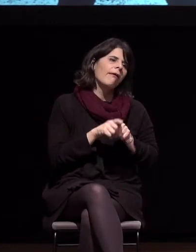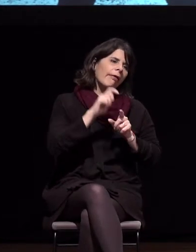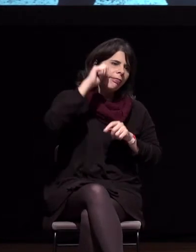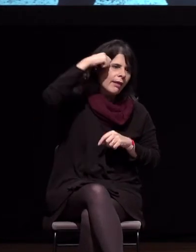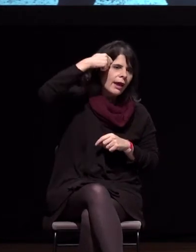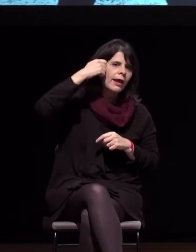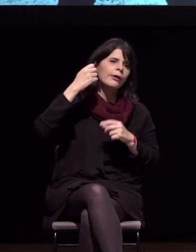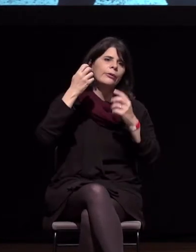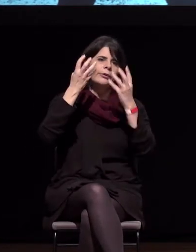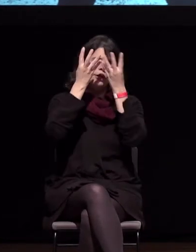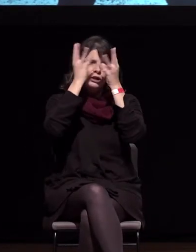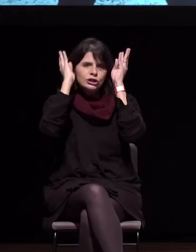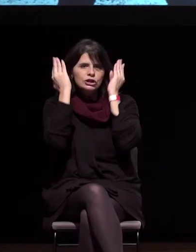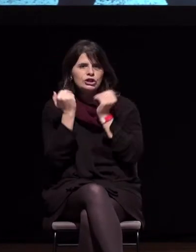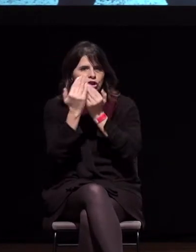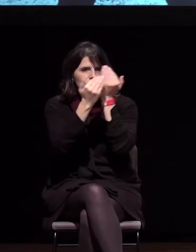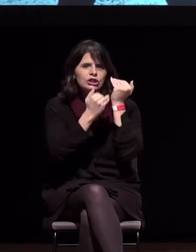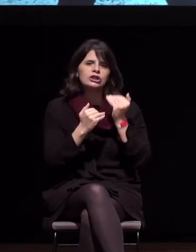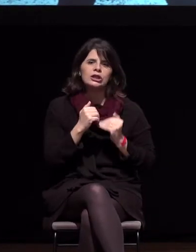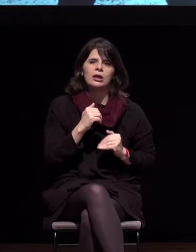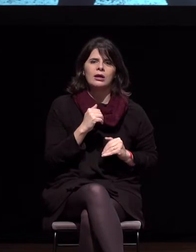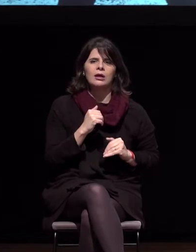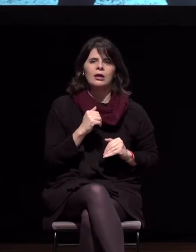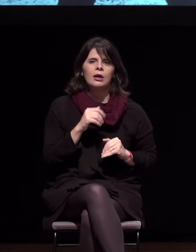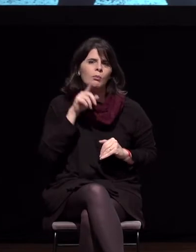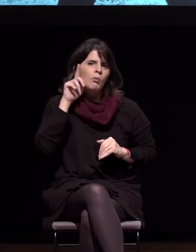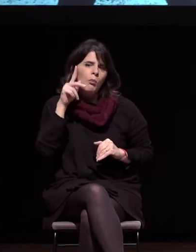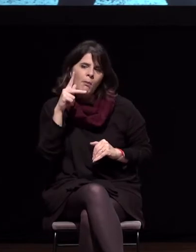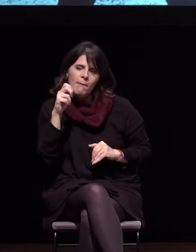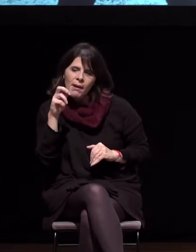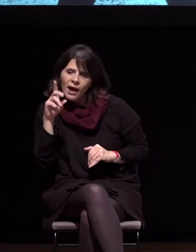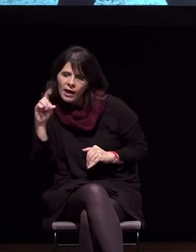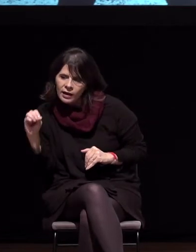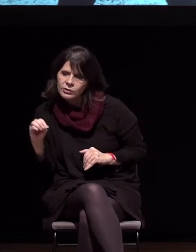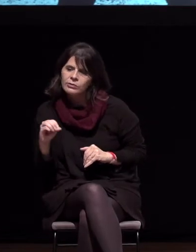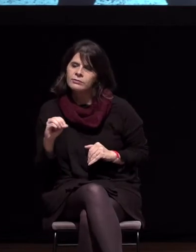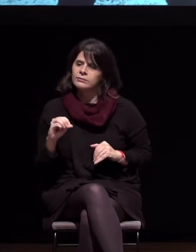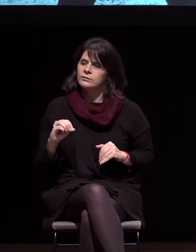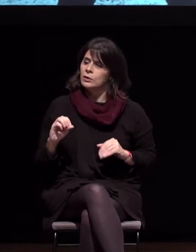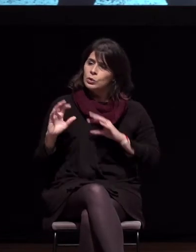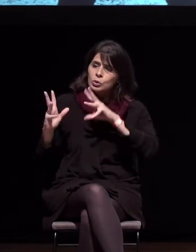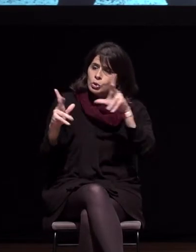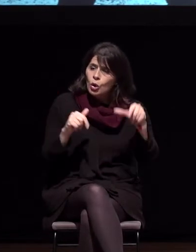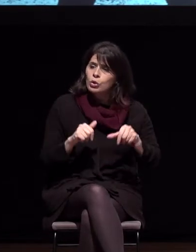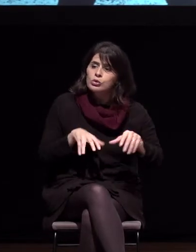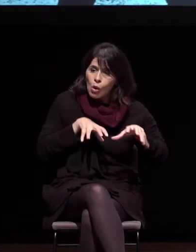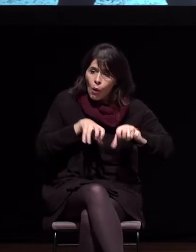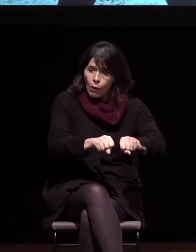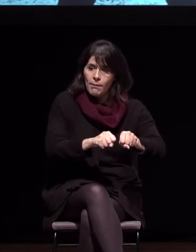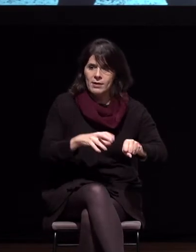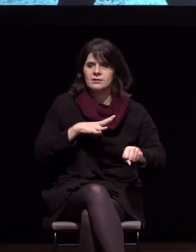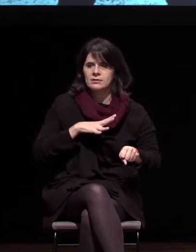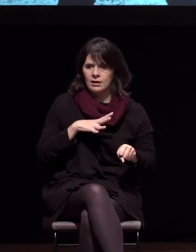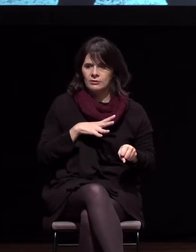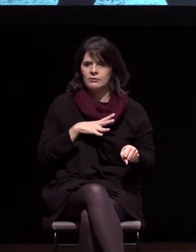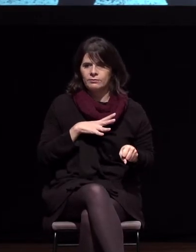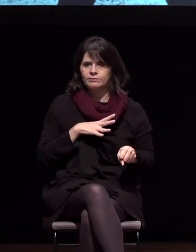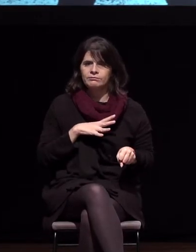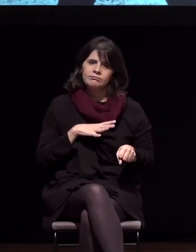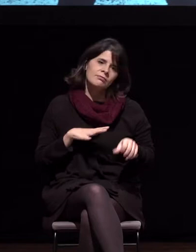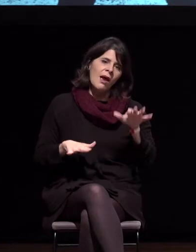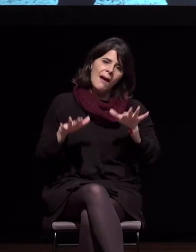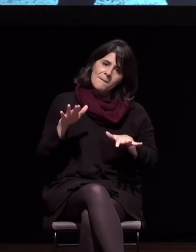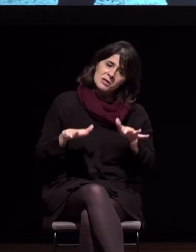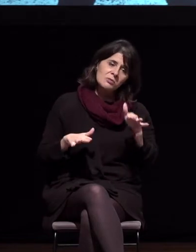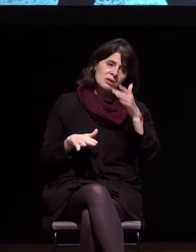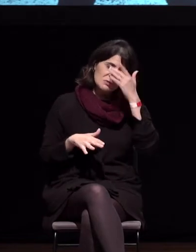do pardo, dos pobres ocuparem a cidade. Então, é mais ou menos isso. E depois, gostaria que você falasse alguma coisa